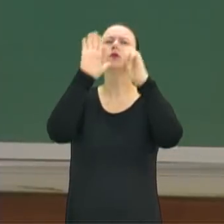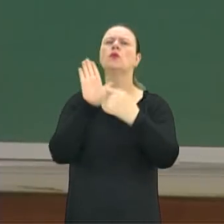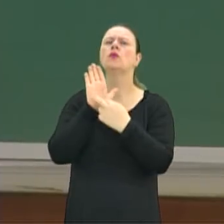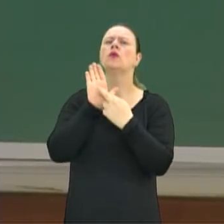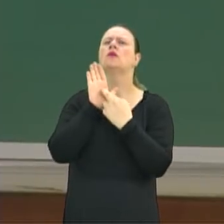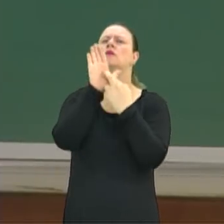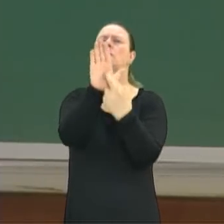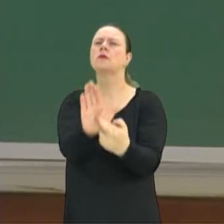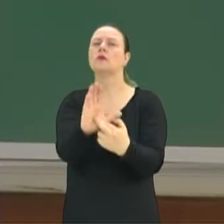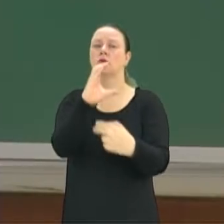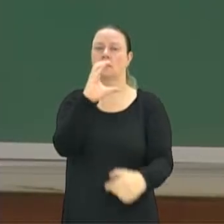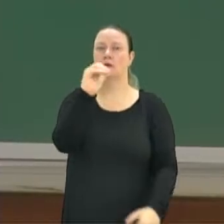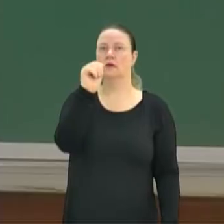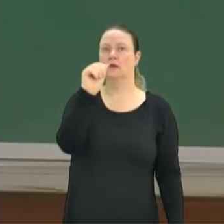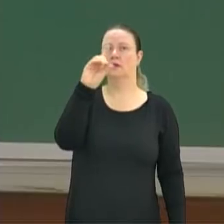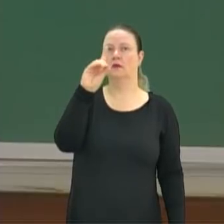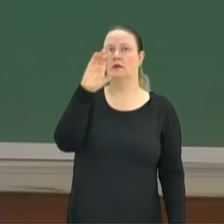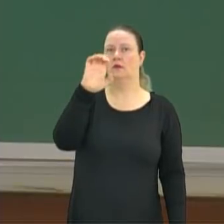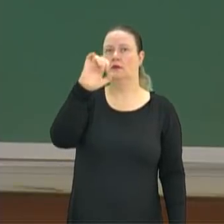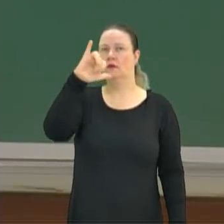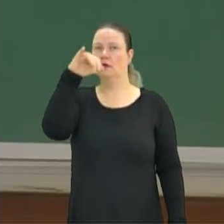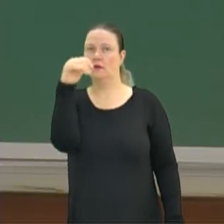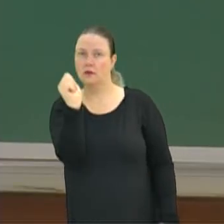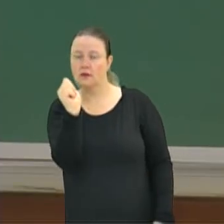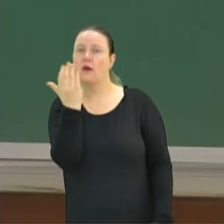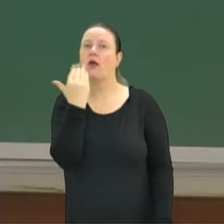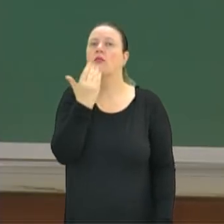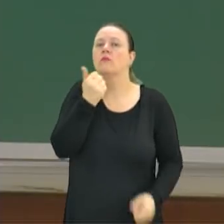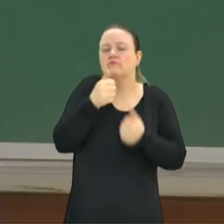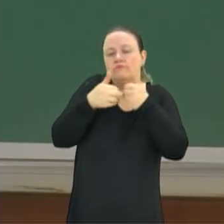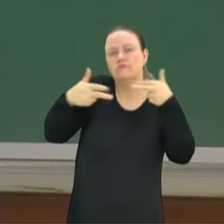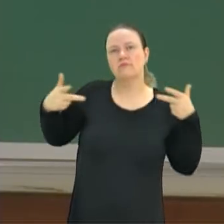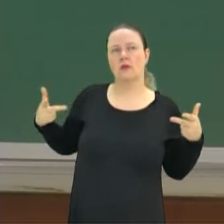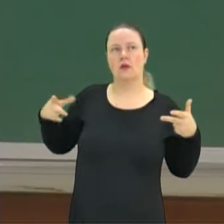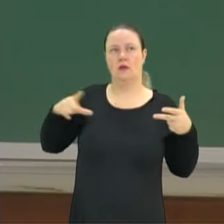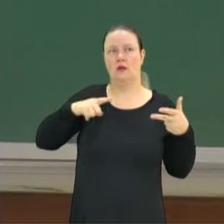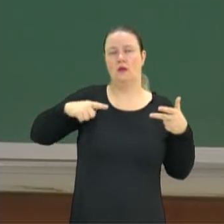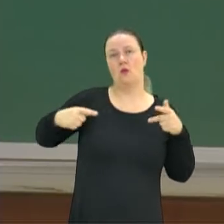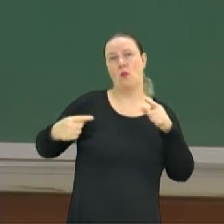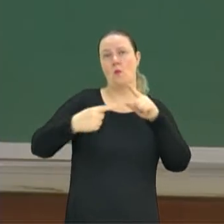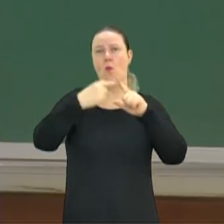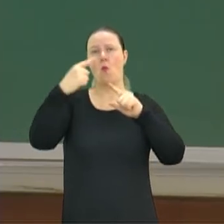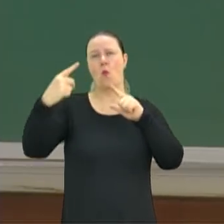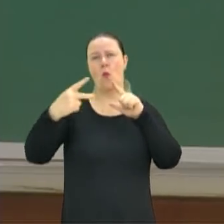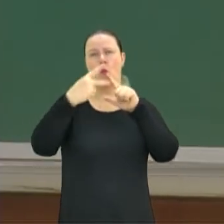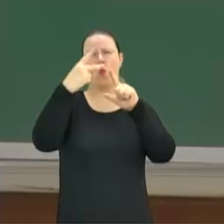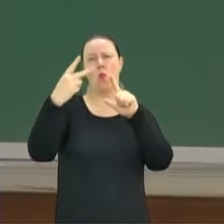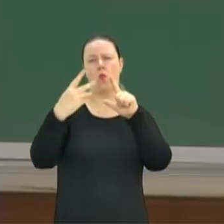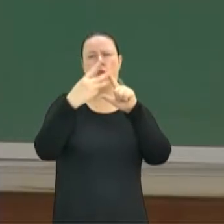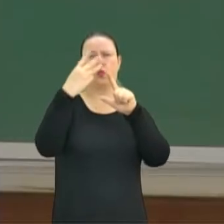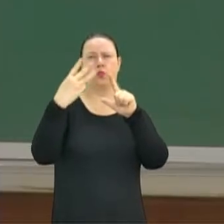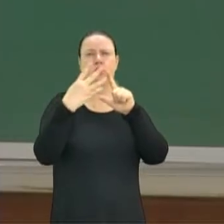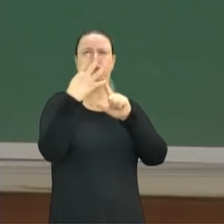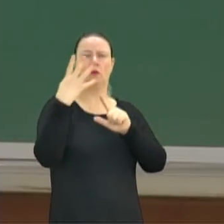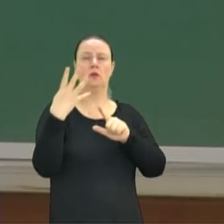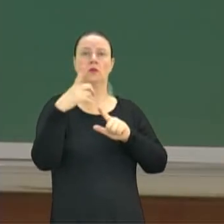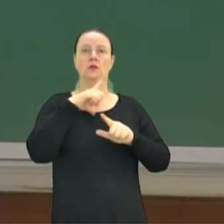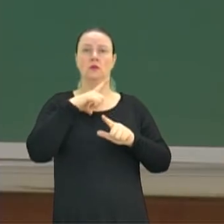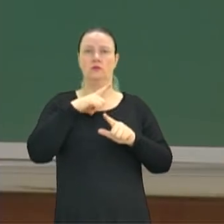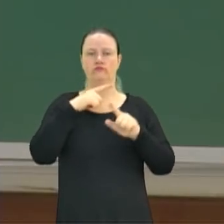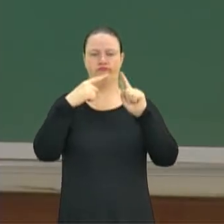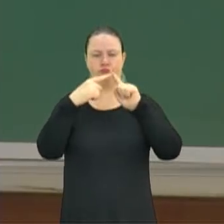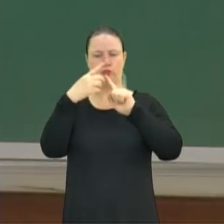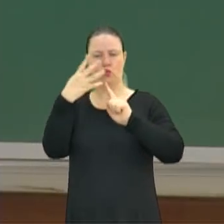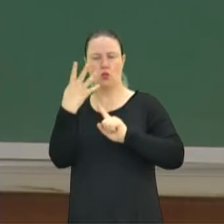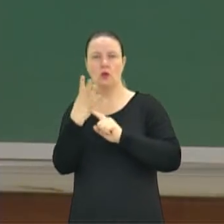alimentar, né? Então, você olha aqui, tem lá os produtores, consumidor primário, secundário, terciário, e aqui no caso até o quaternário.